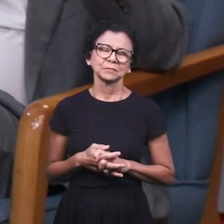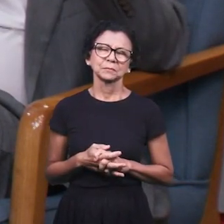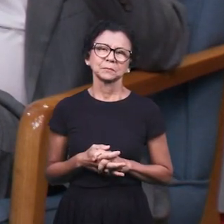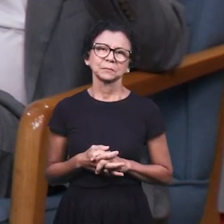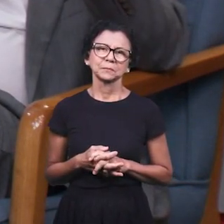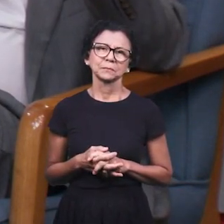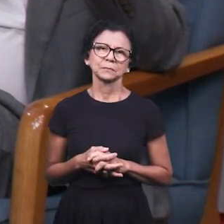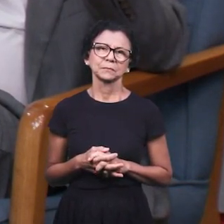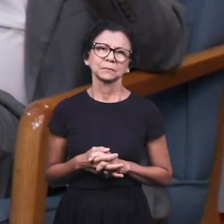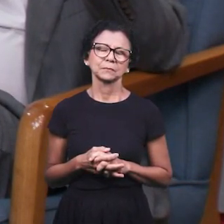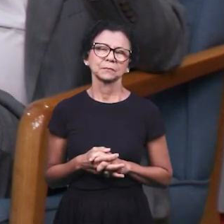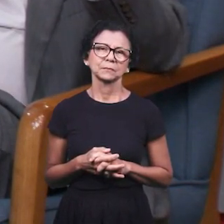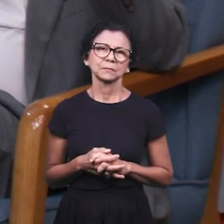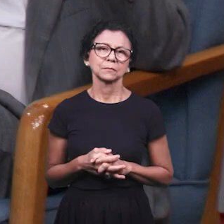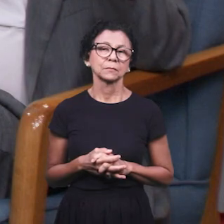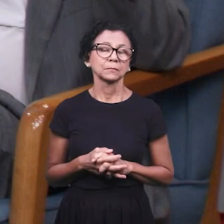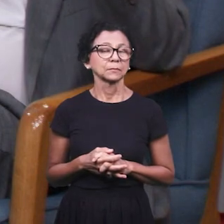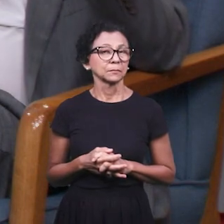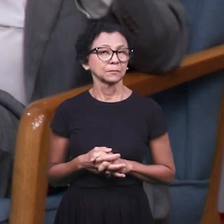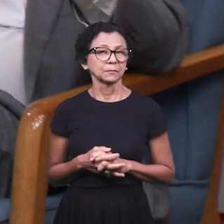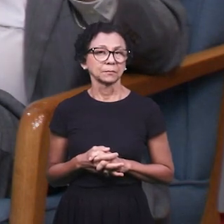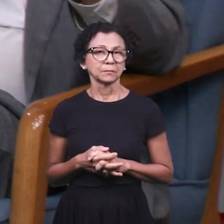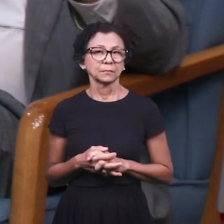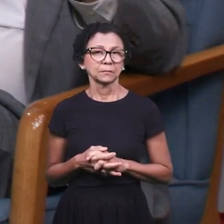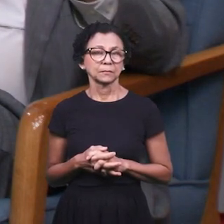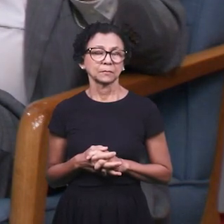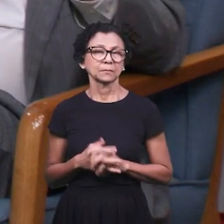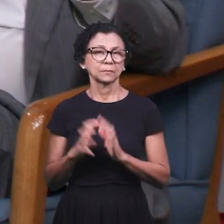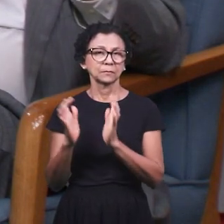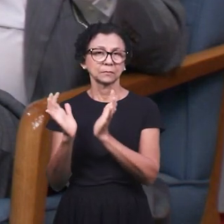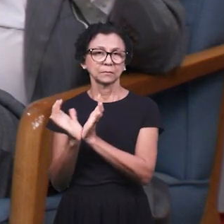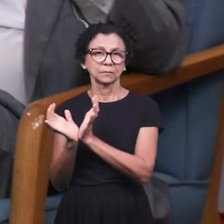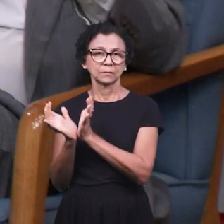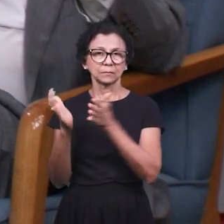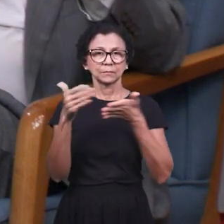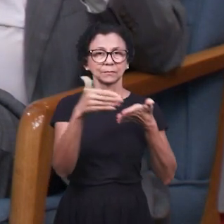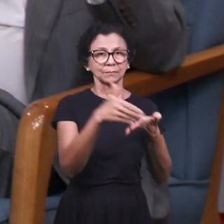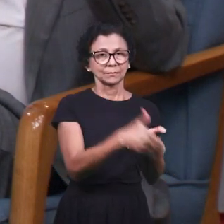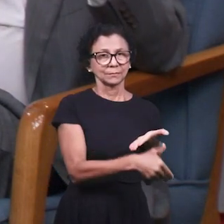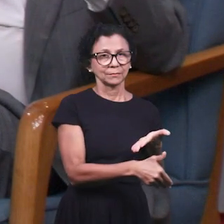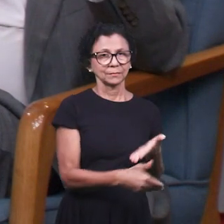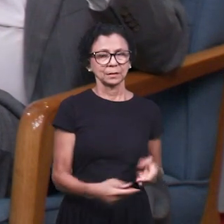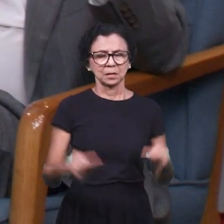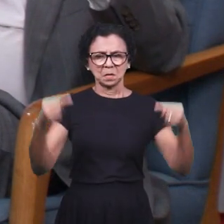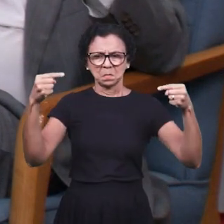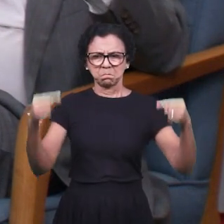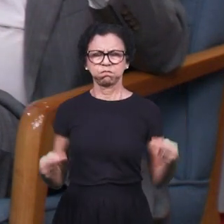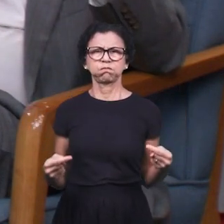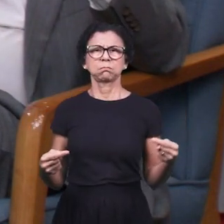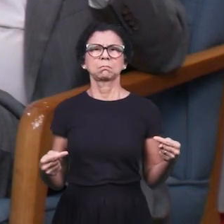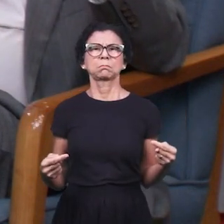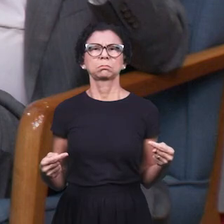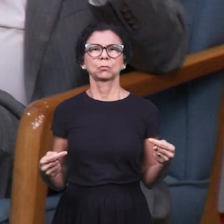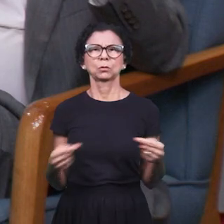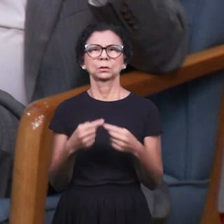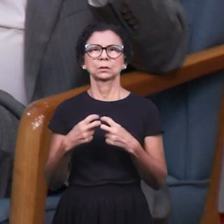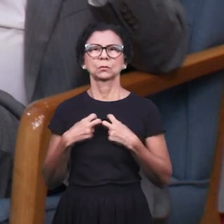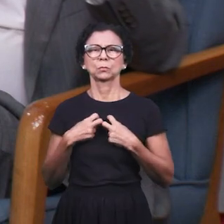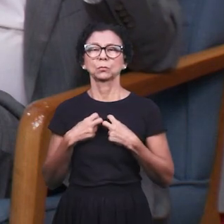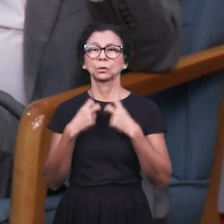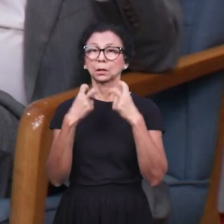Mas veja uma coisa, todos aqueles que saíram, eles se levantam